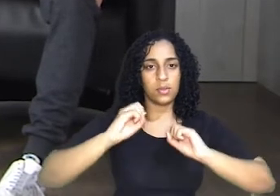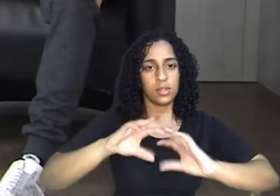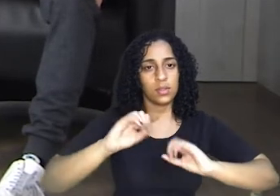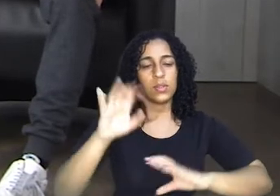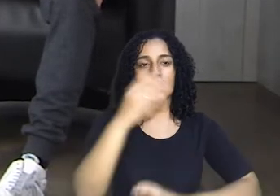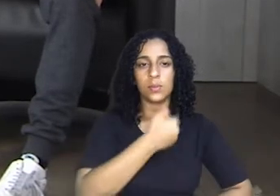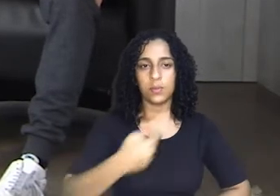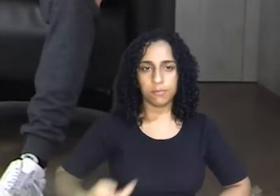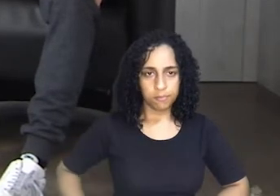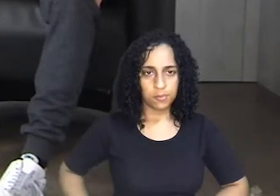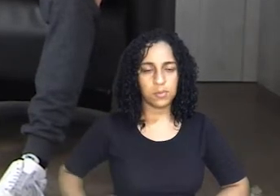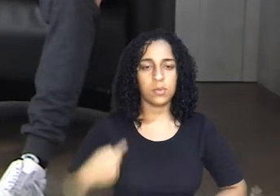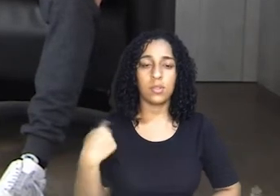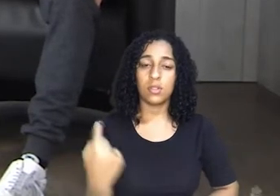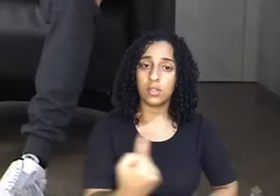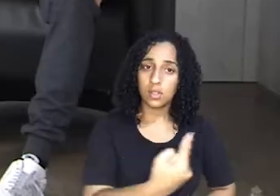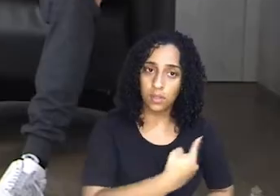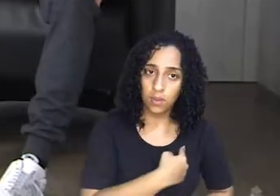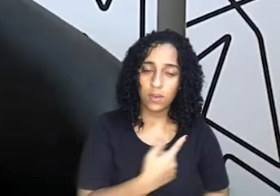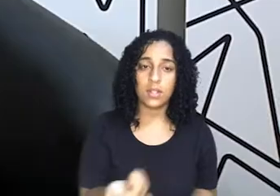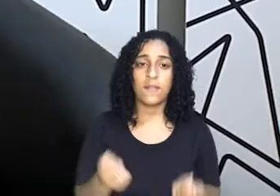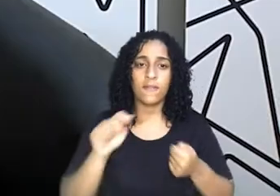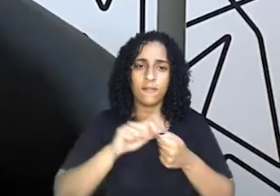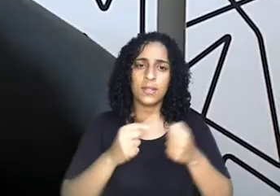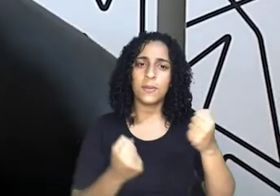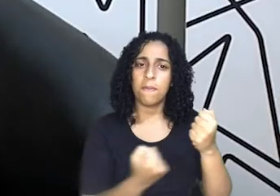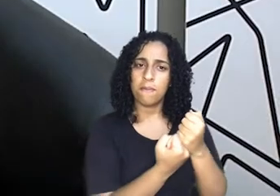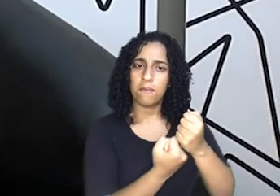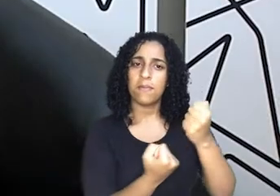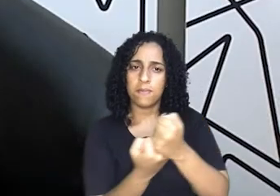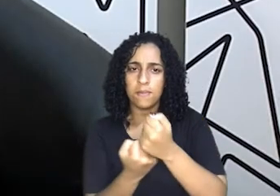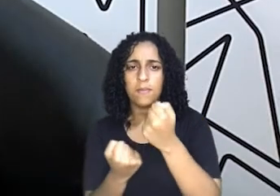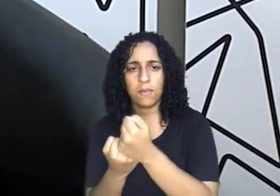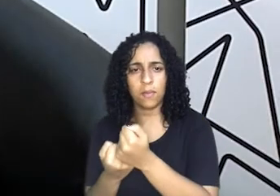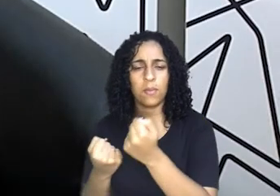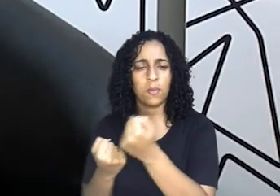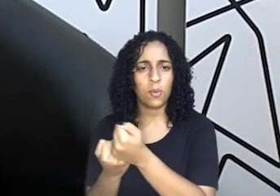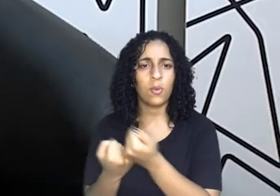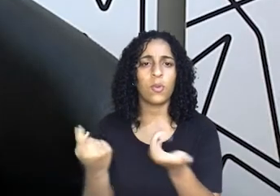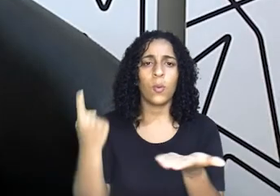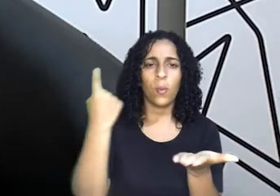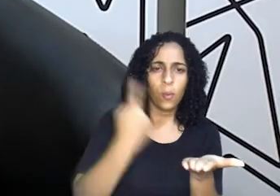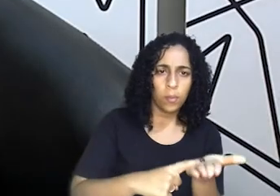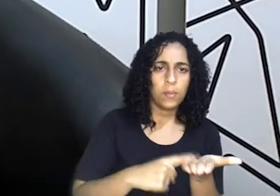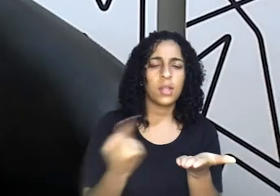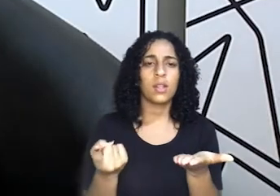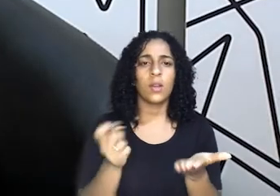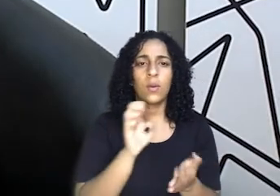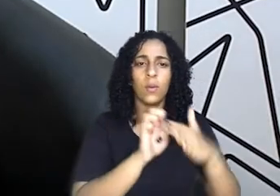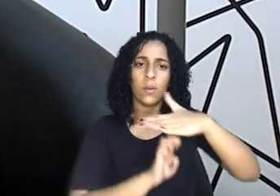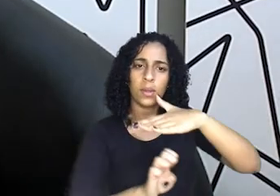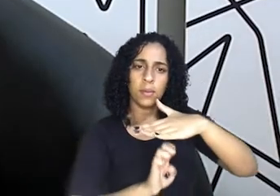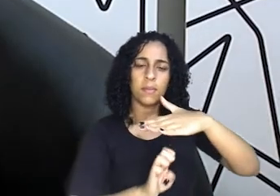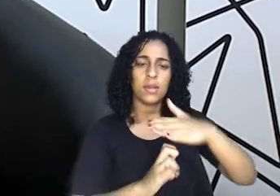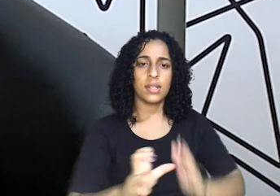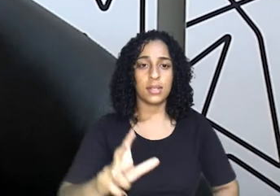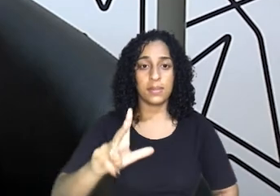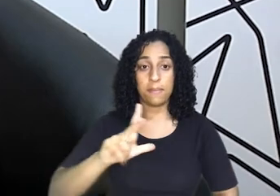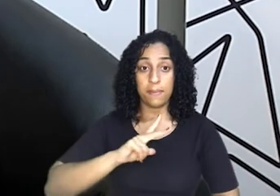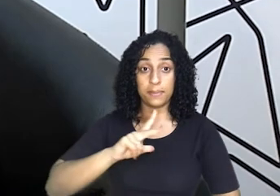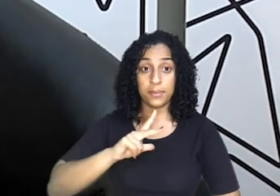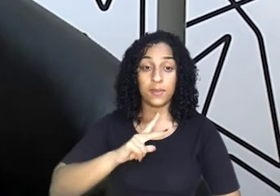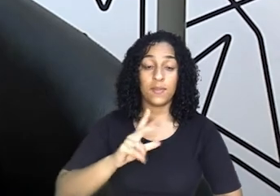pública e estamos né fazendo aí parcerias com empresas privadas de